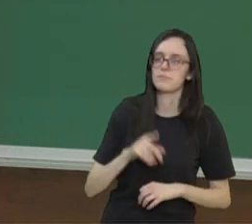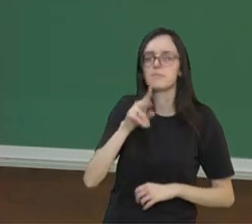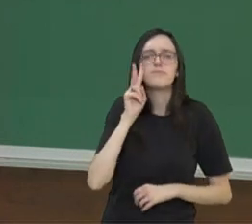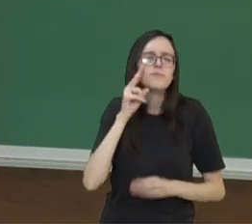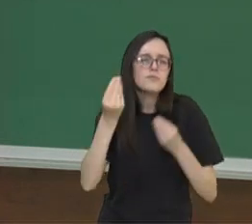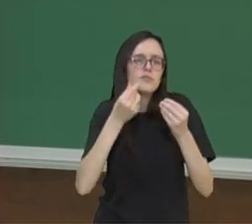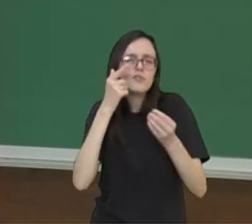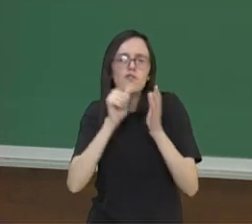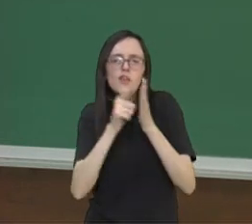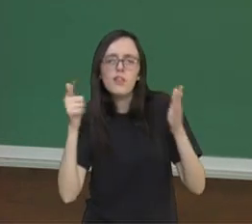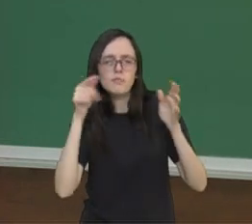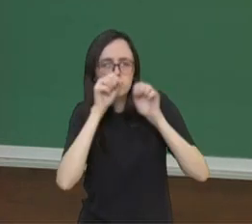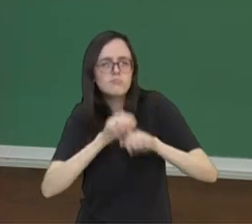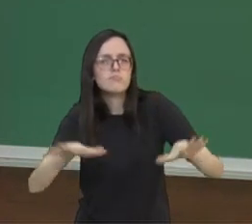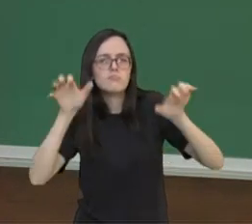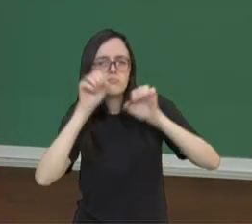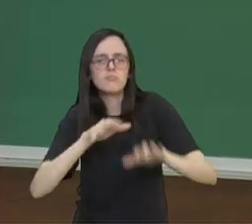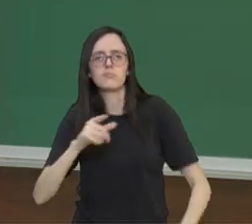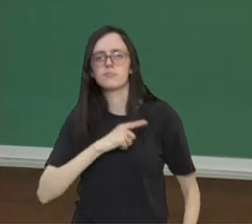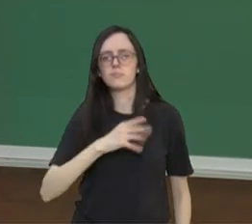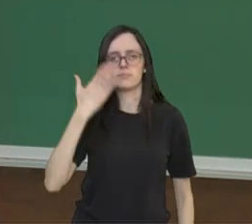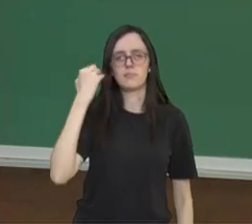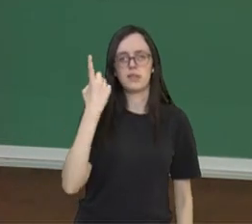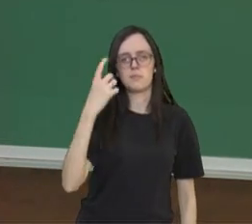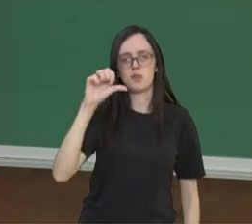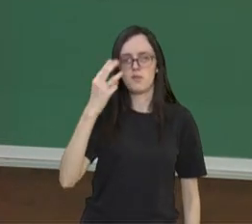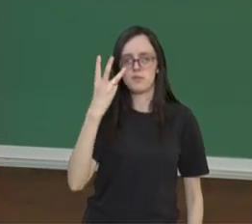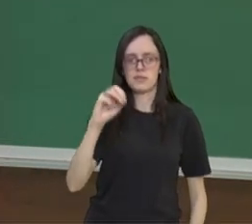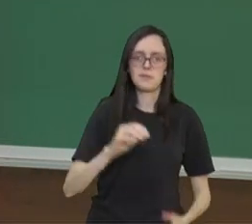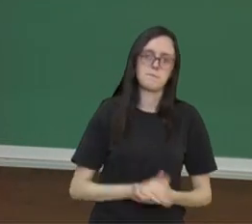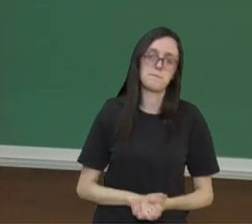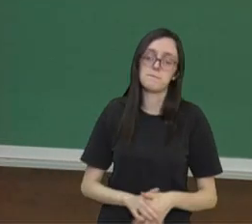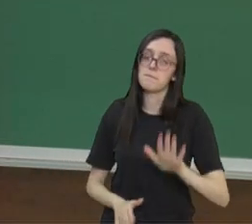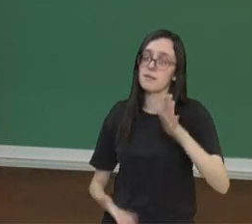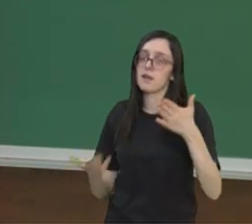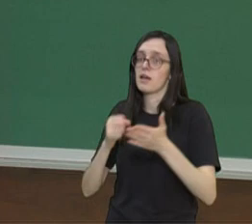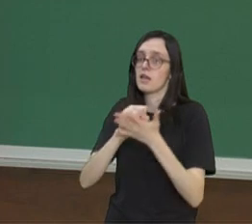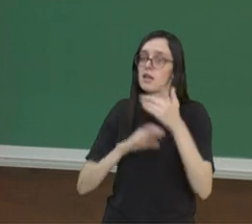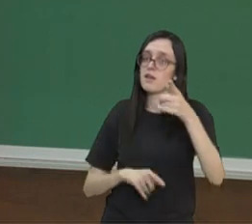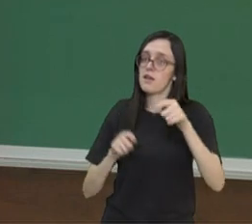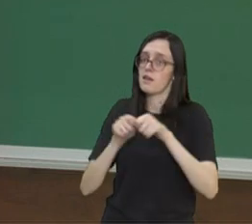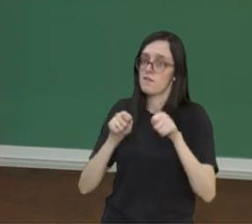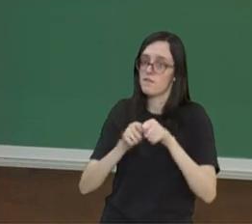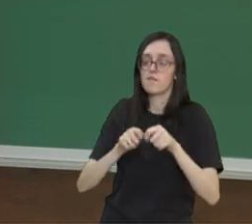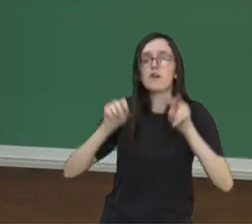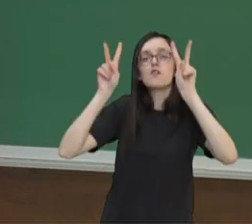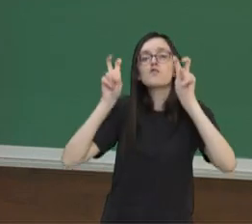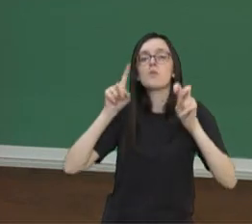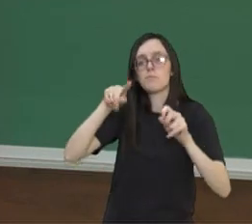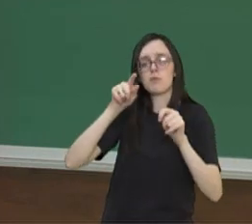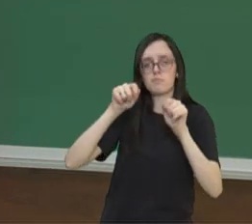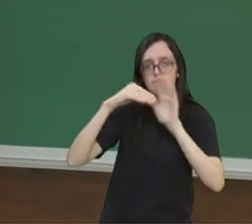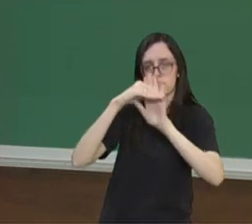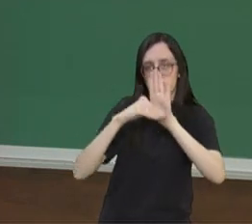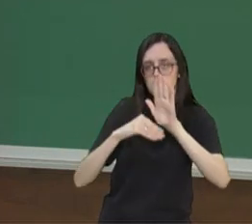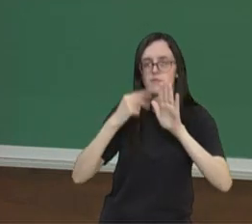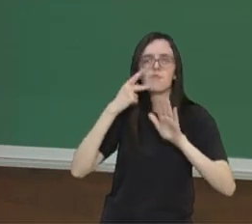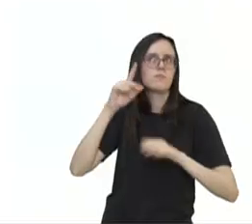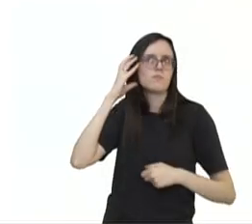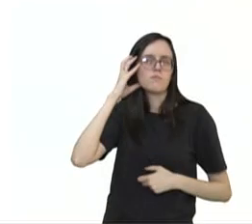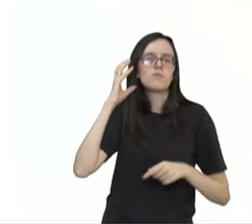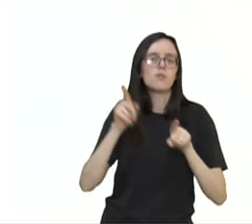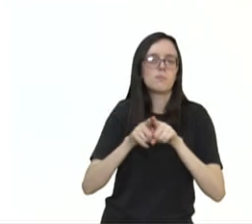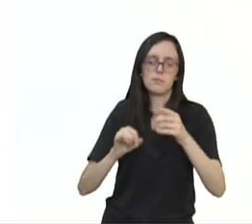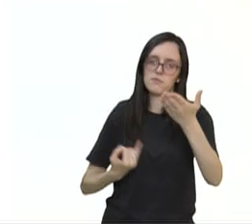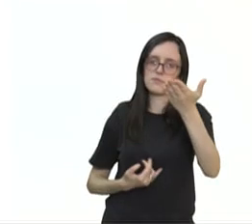como isso foi veiculado por todo o Brasil aí nos anos 30. Galera, exercício para você fazer sobre esse programa, A Hora do Brasil.